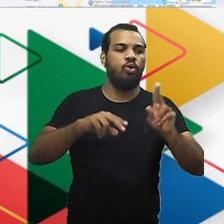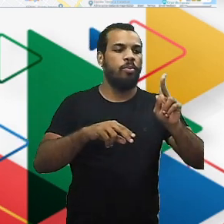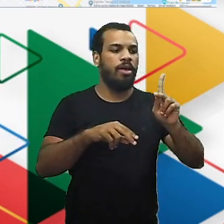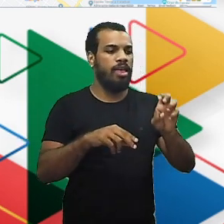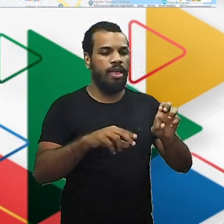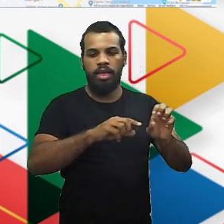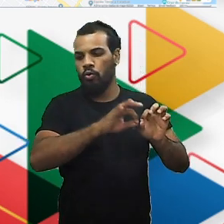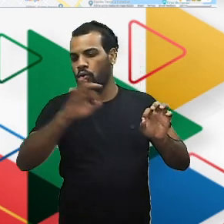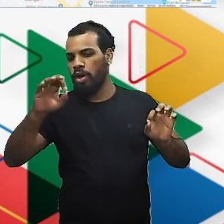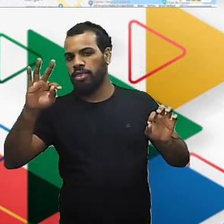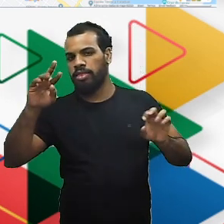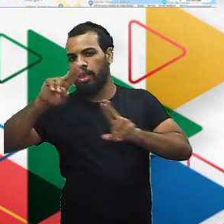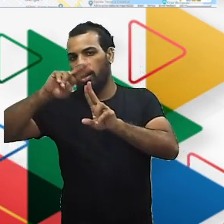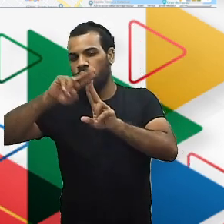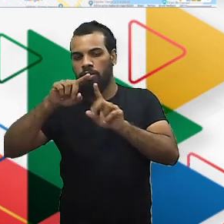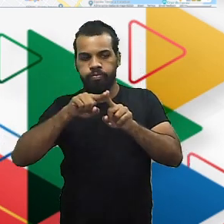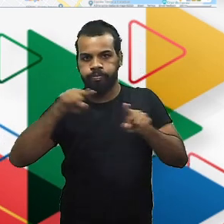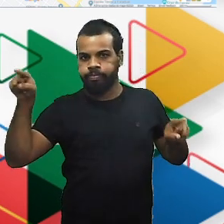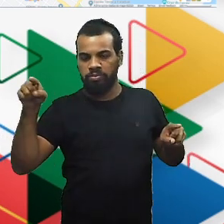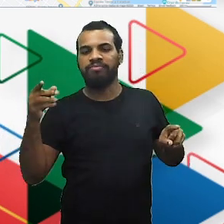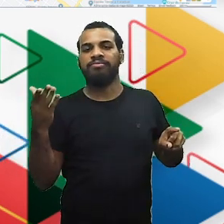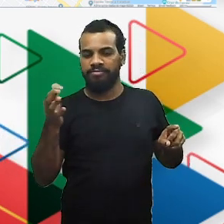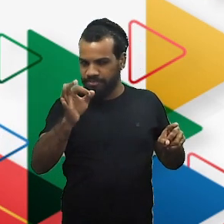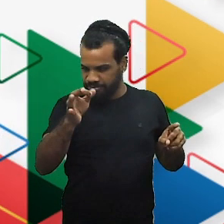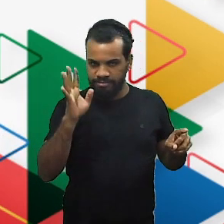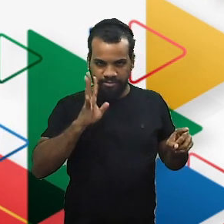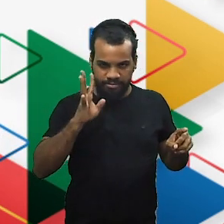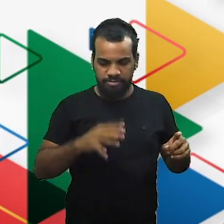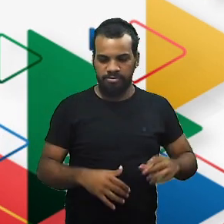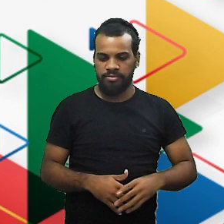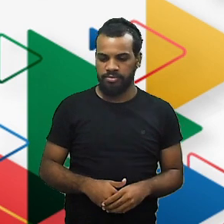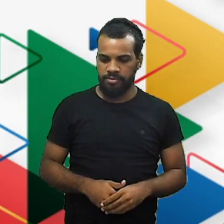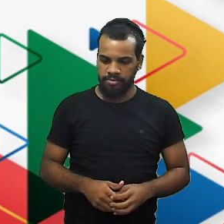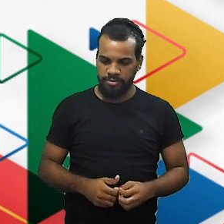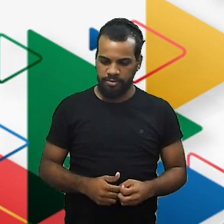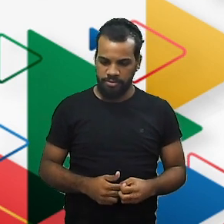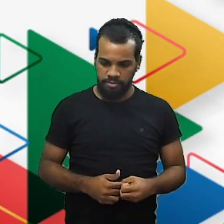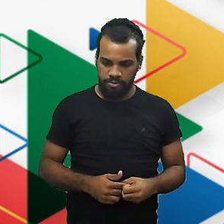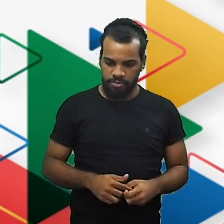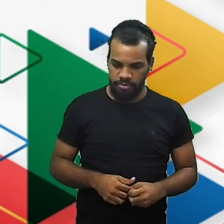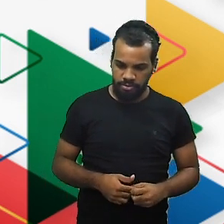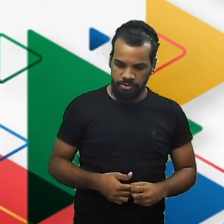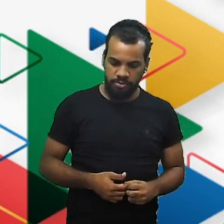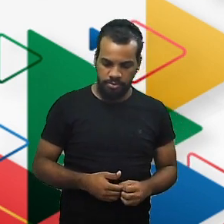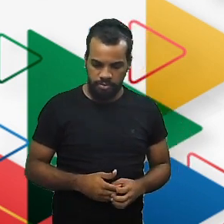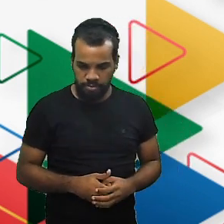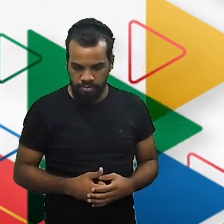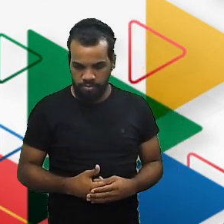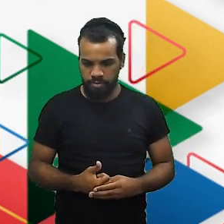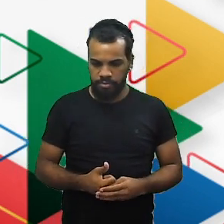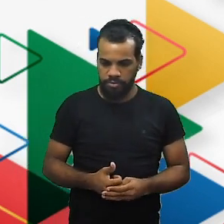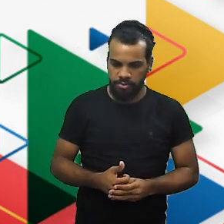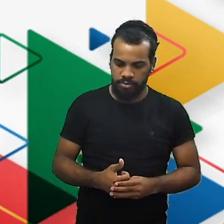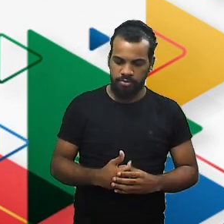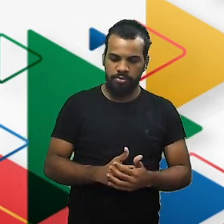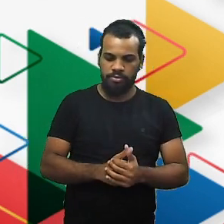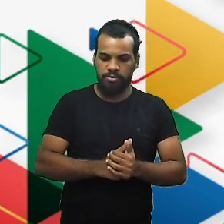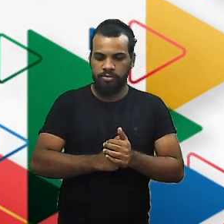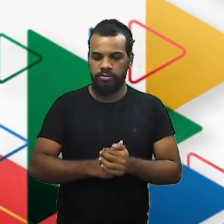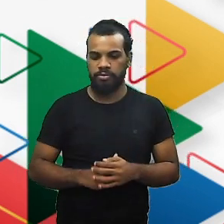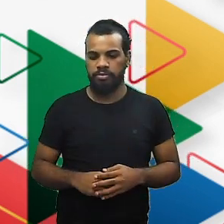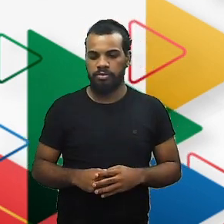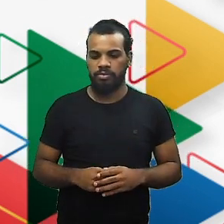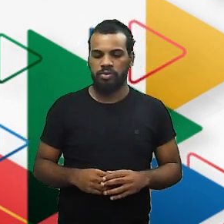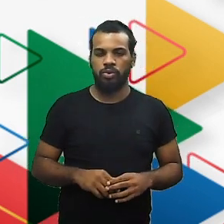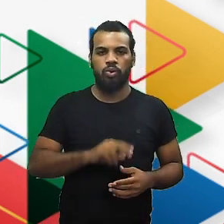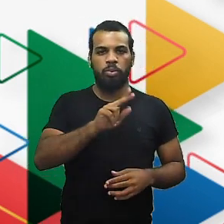esquema aí. Olha que legal. Então, Robertão, eu tenho esse mapa. Olha só, UPE coordenada 2,